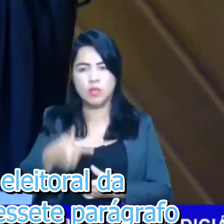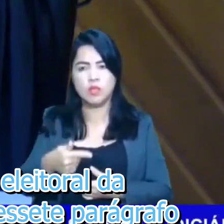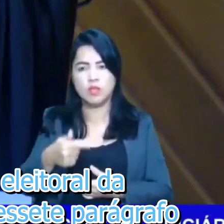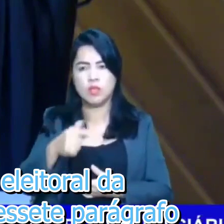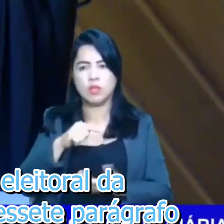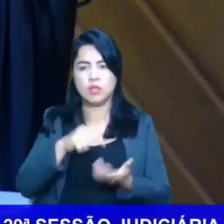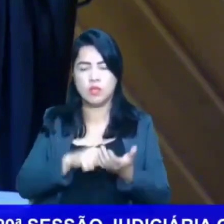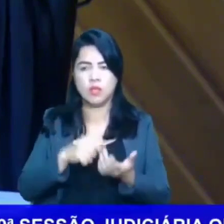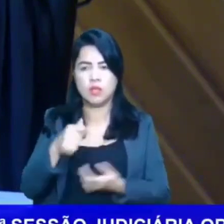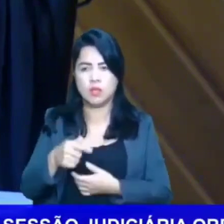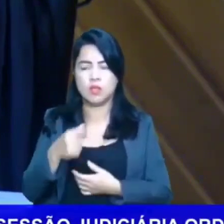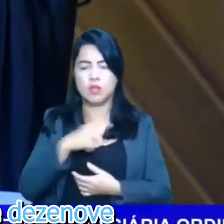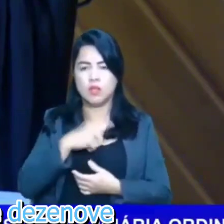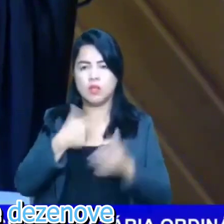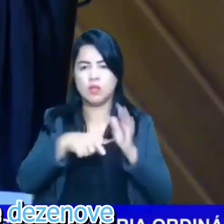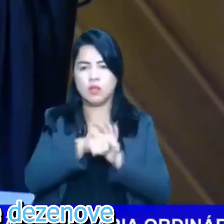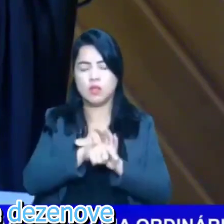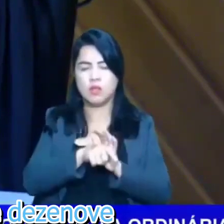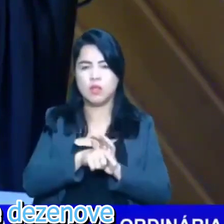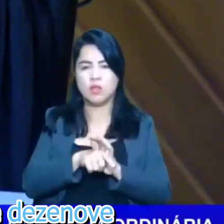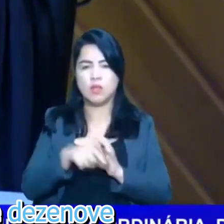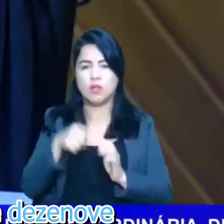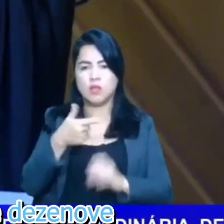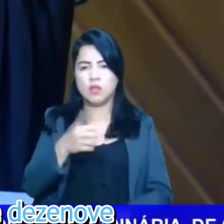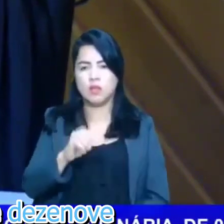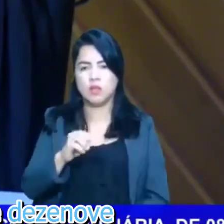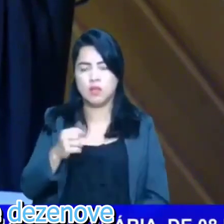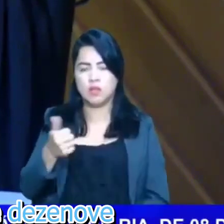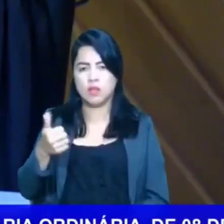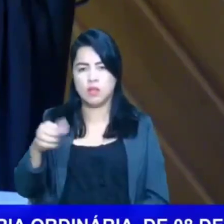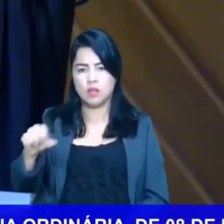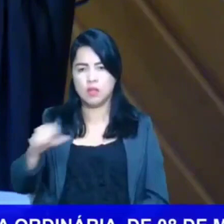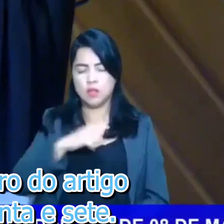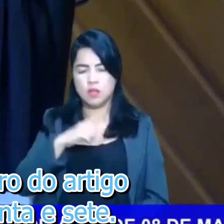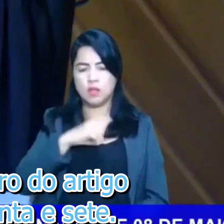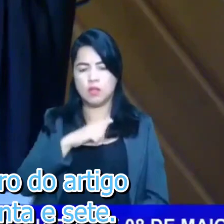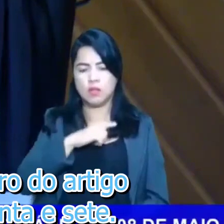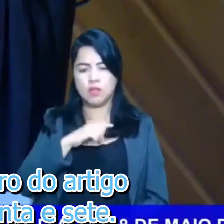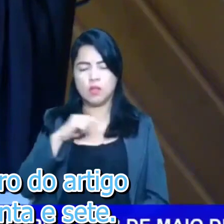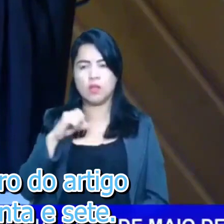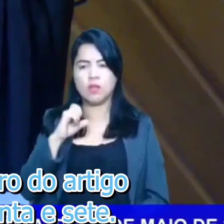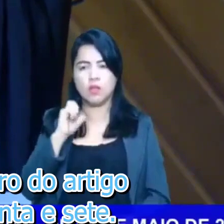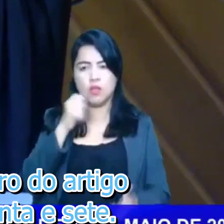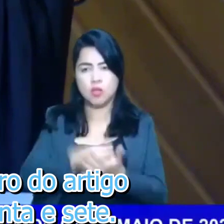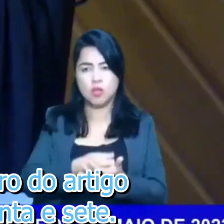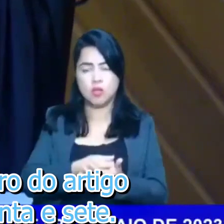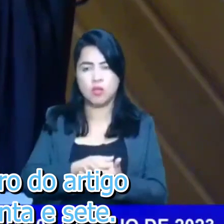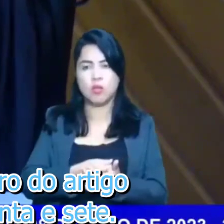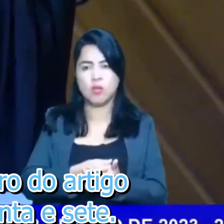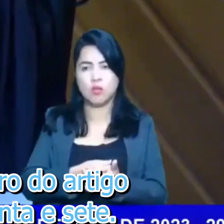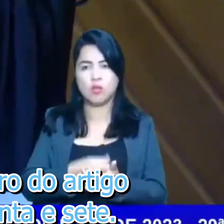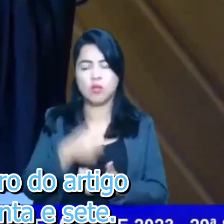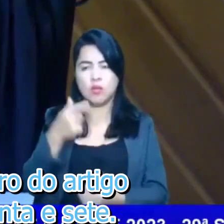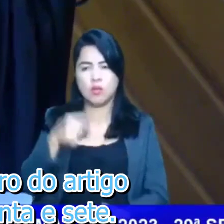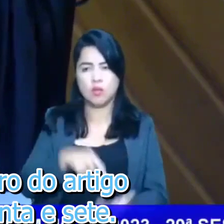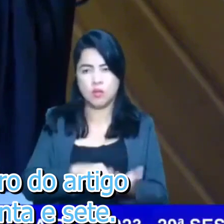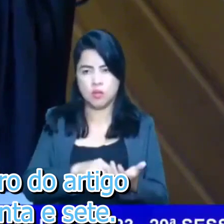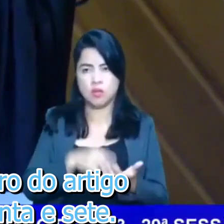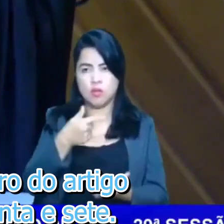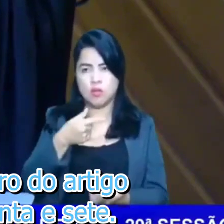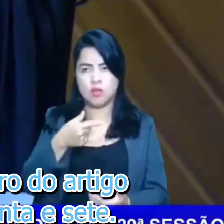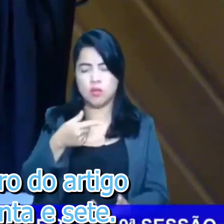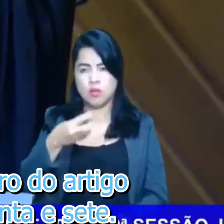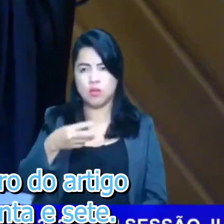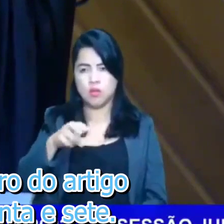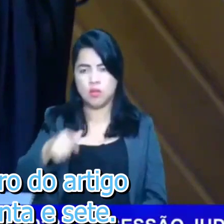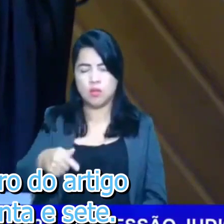parágrafo 7 da Resolução 23.610/2019, atrai-se a aplicação da multa prevista no parágrafo 1º do artigo 37